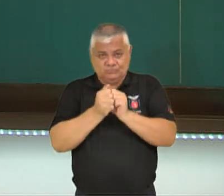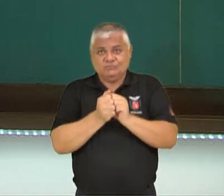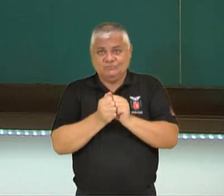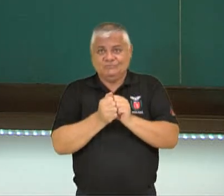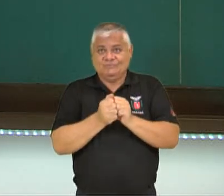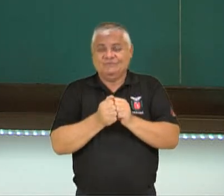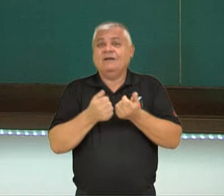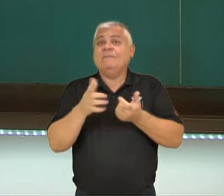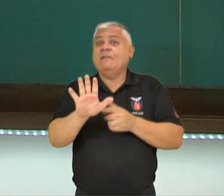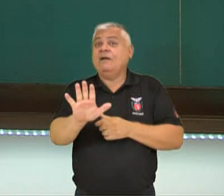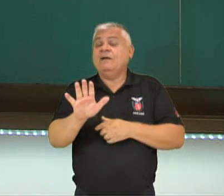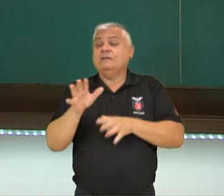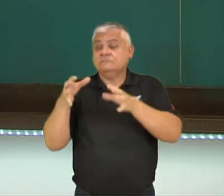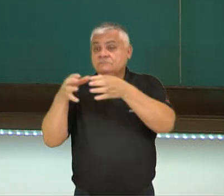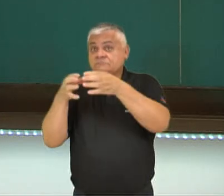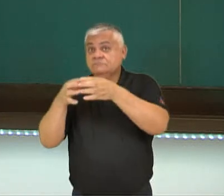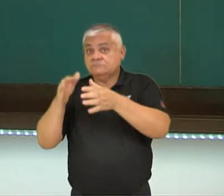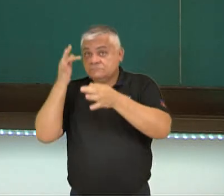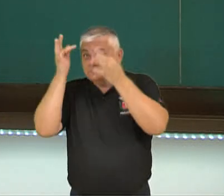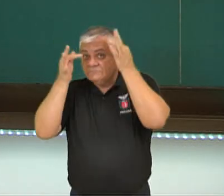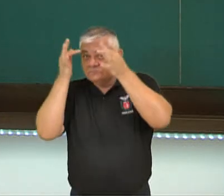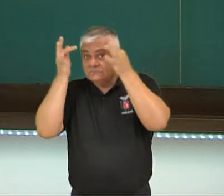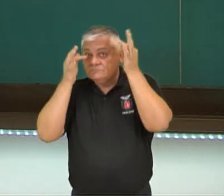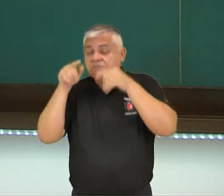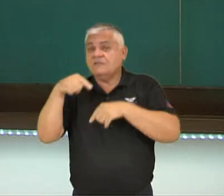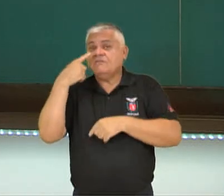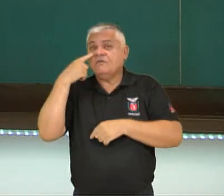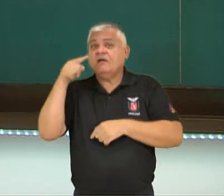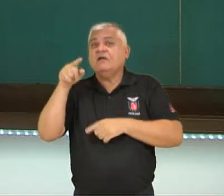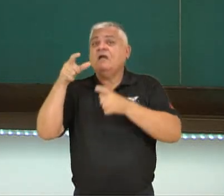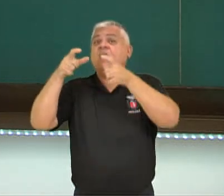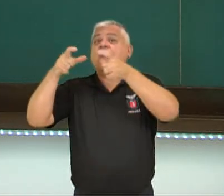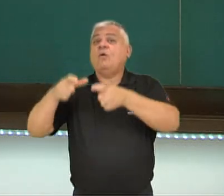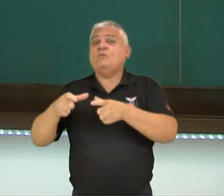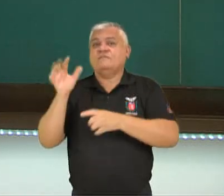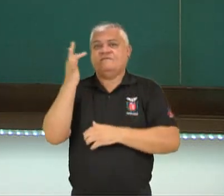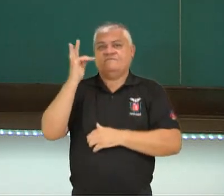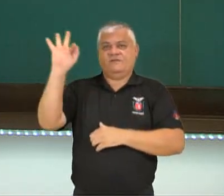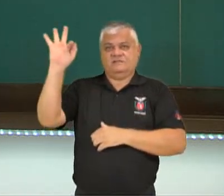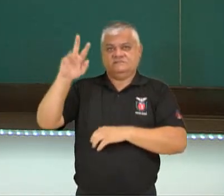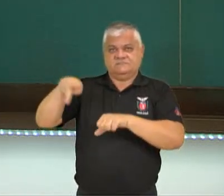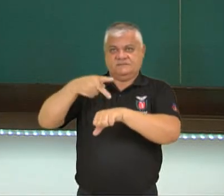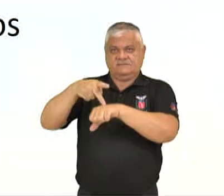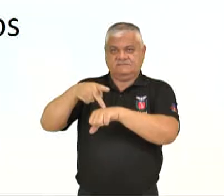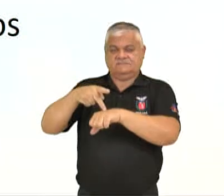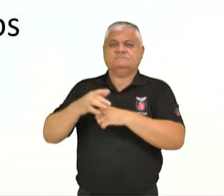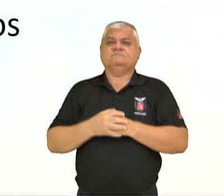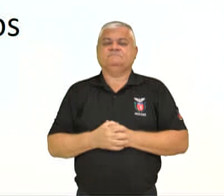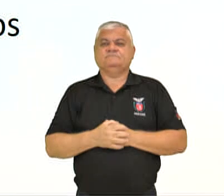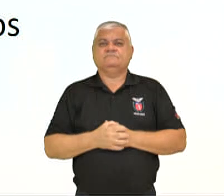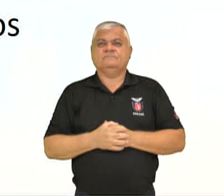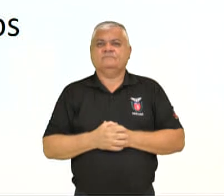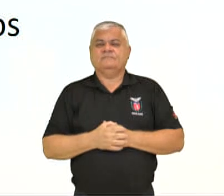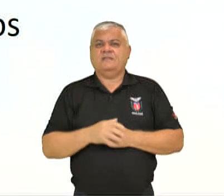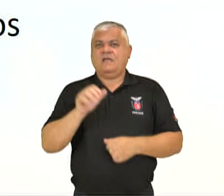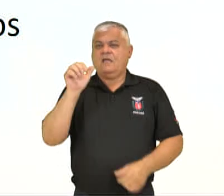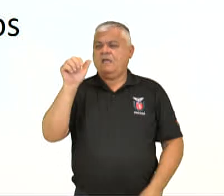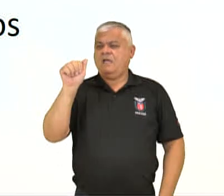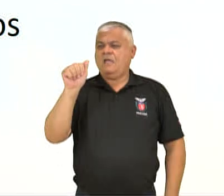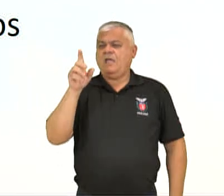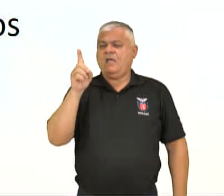Smith, mas os fisiocratas vão localizam-se na França. Adam Smith,